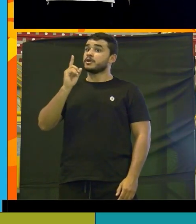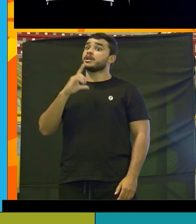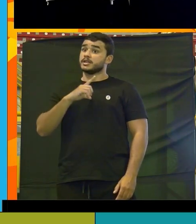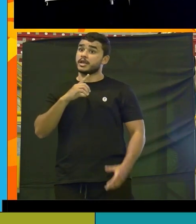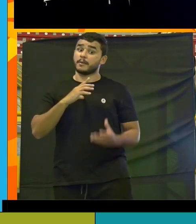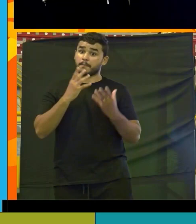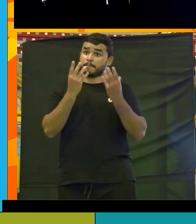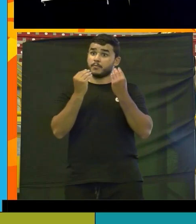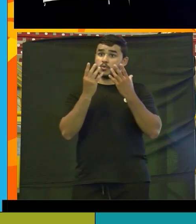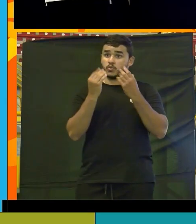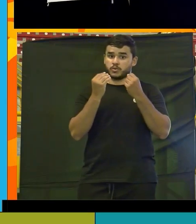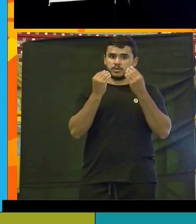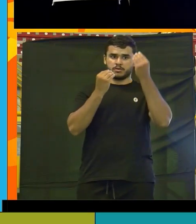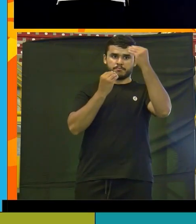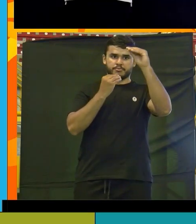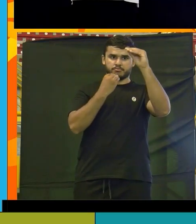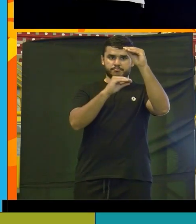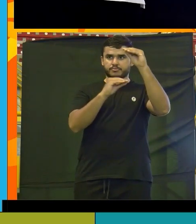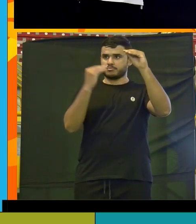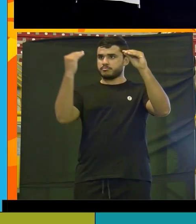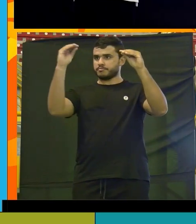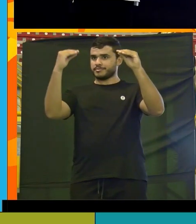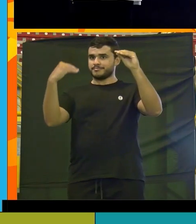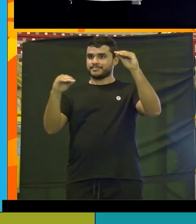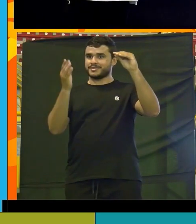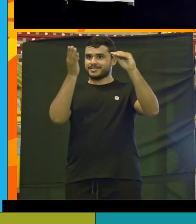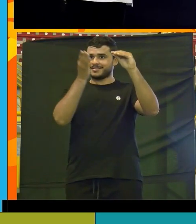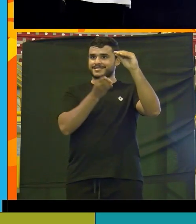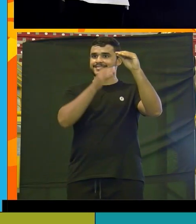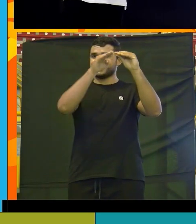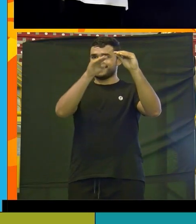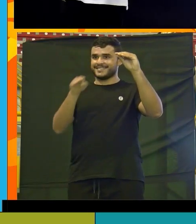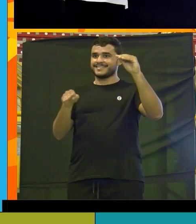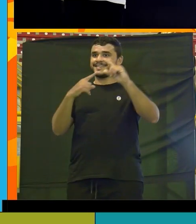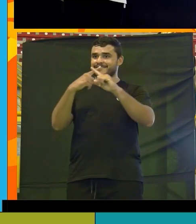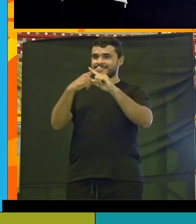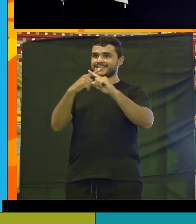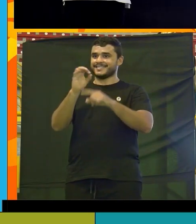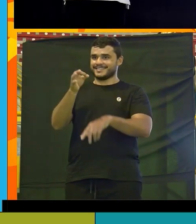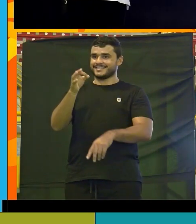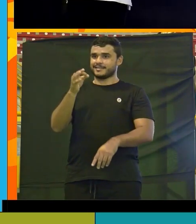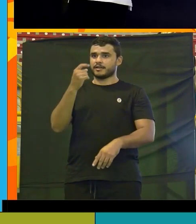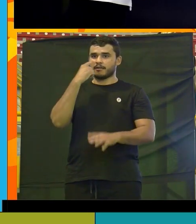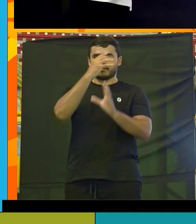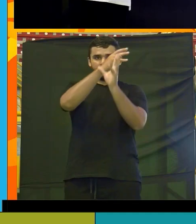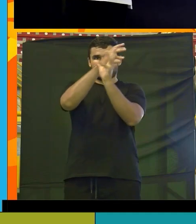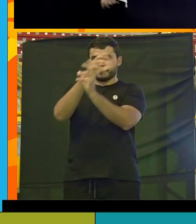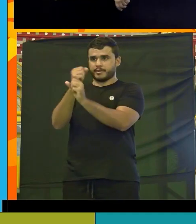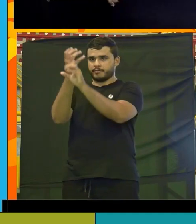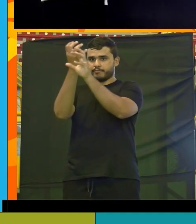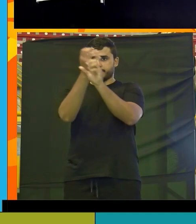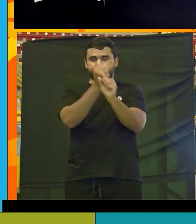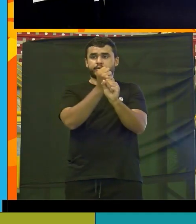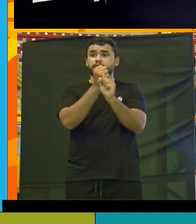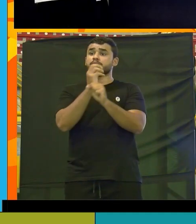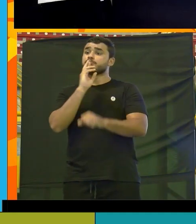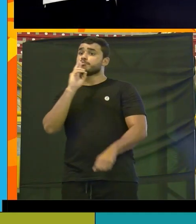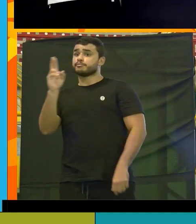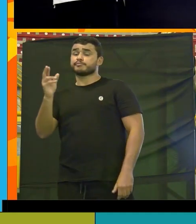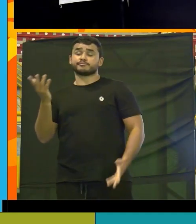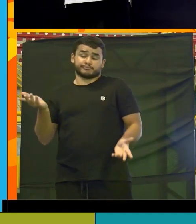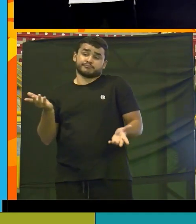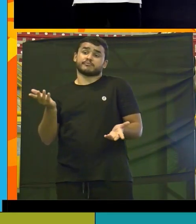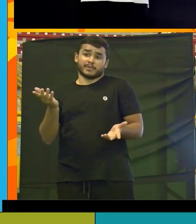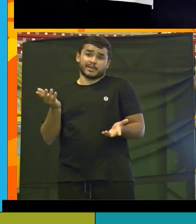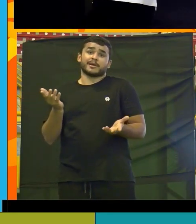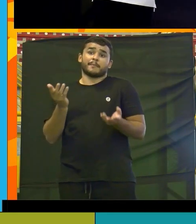reta. Se eu tenho reta, eu tenho PA, eu tenho regras de 3 simples, tá bom? Se eu tenho curva,